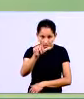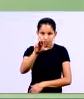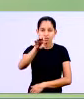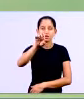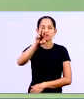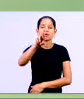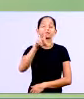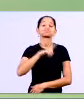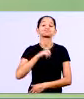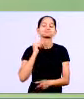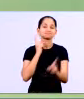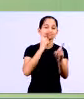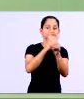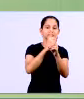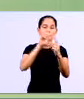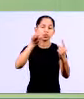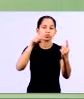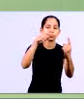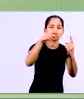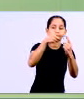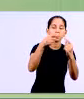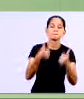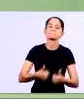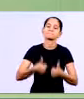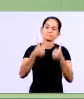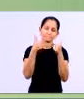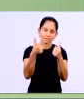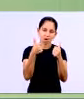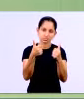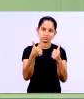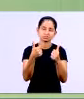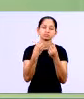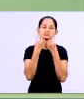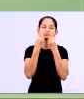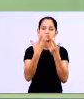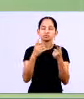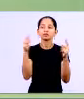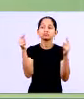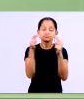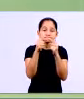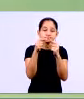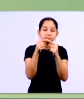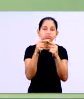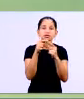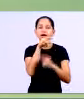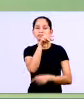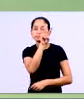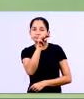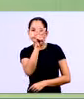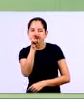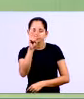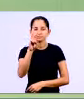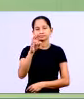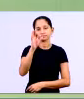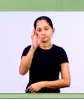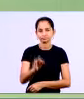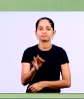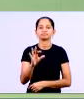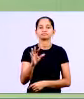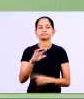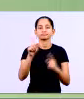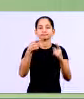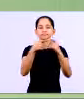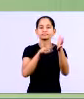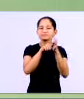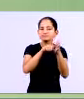site que vai direcionar vocês direto é o Google, Scholar Google. Certo, professora Tayane? Okay. Aí